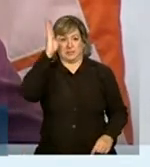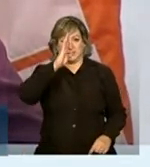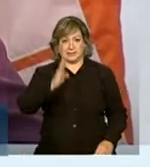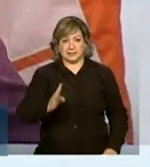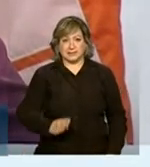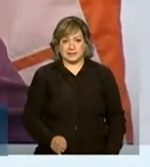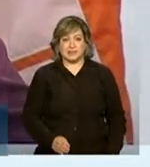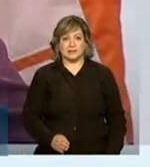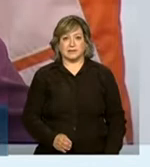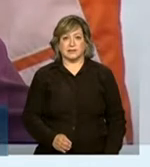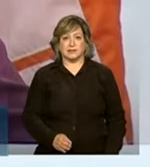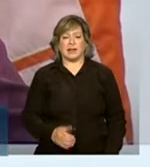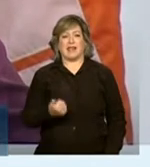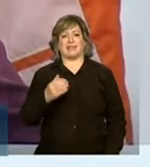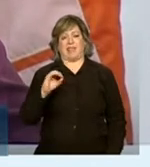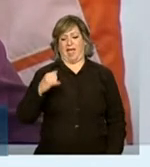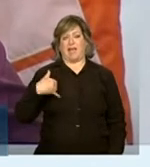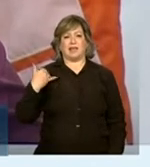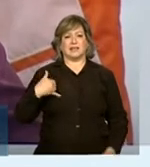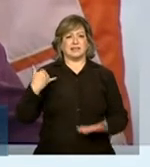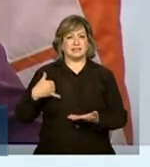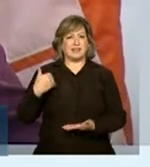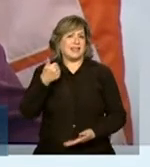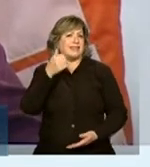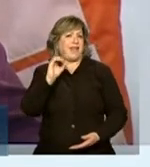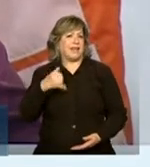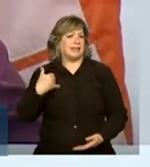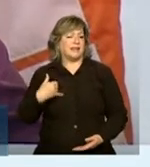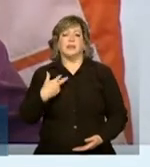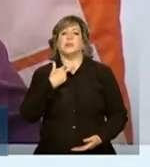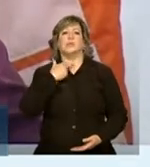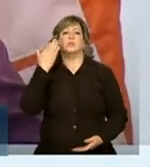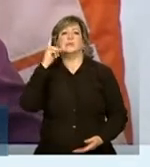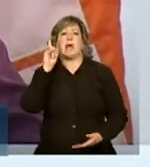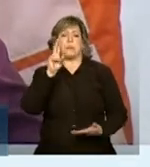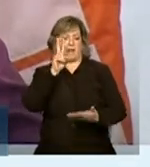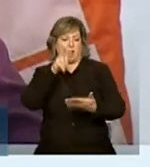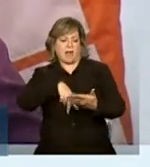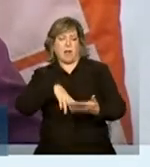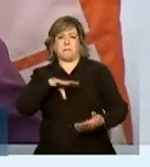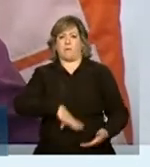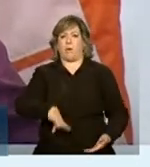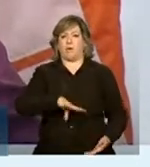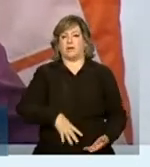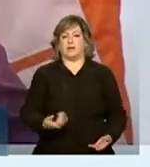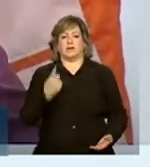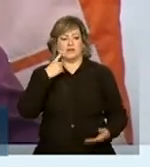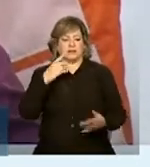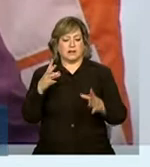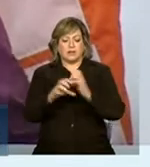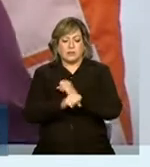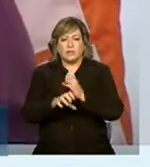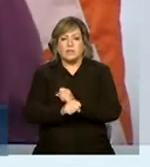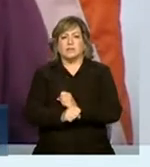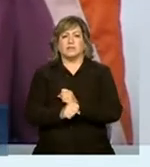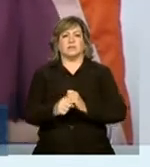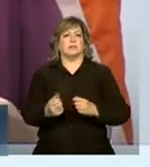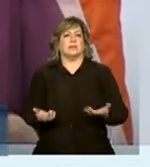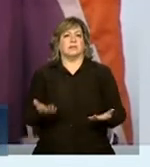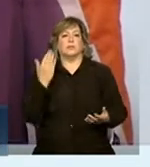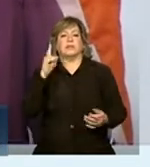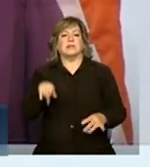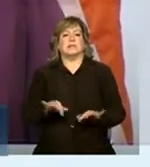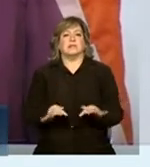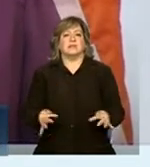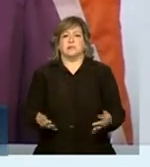brasileiras com 10 anos não dominem o português, a matemática, de forma